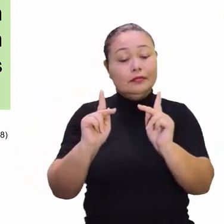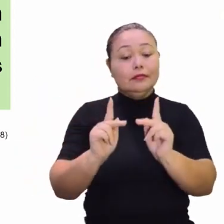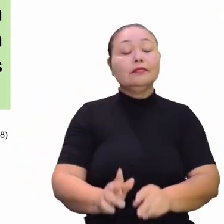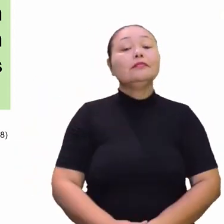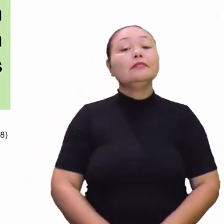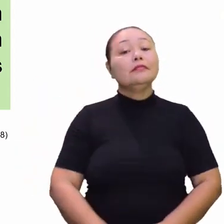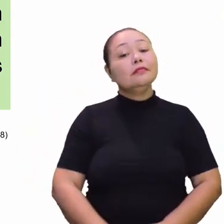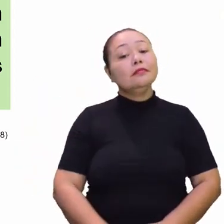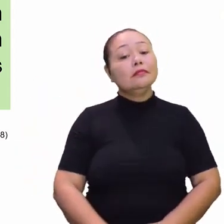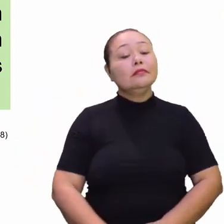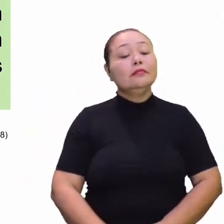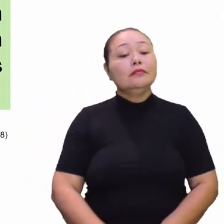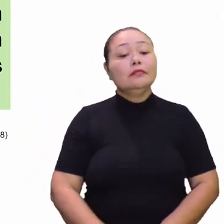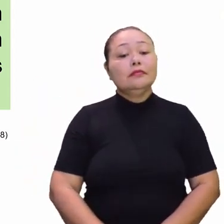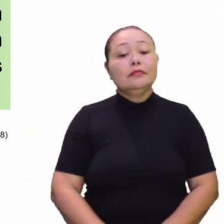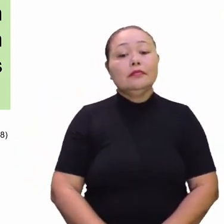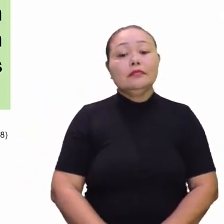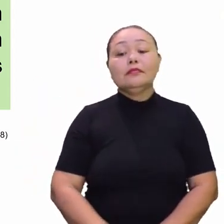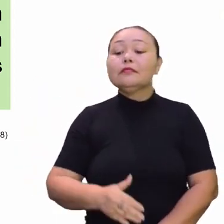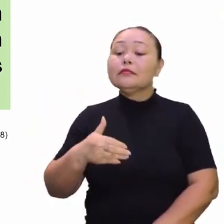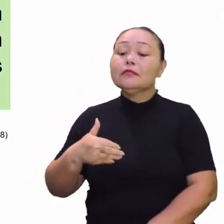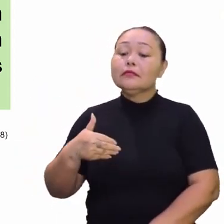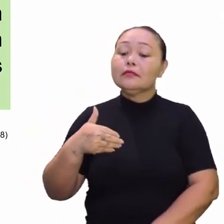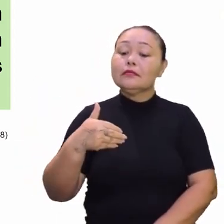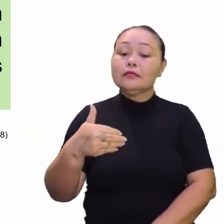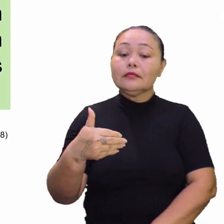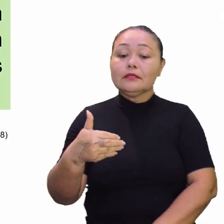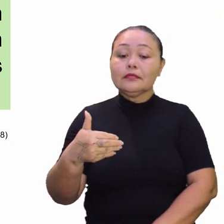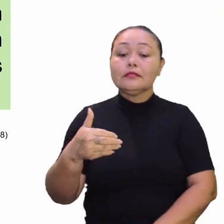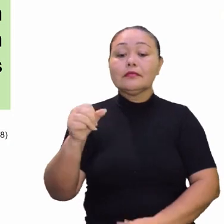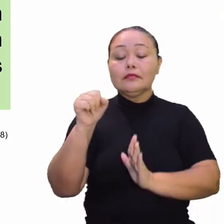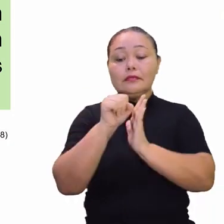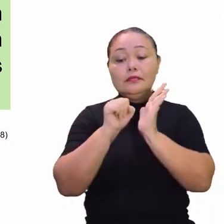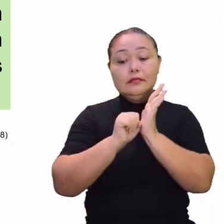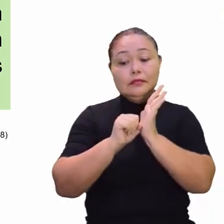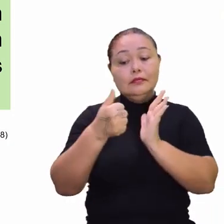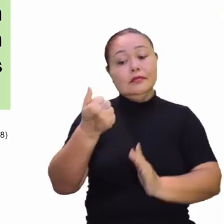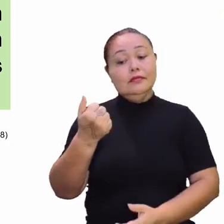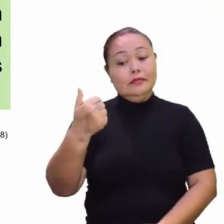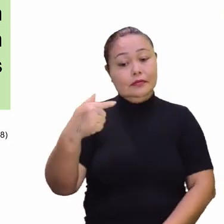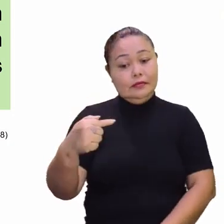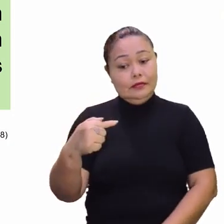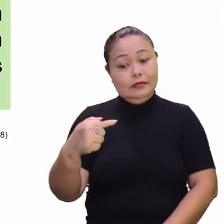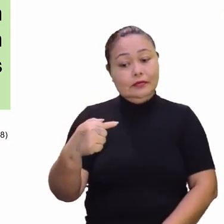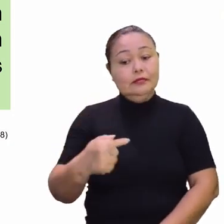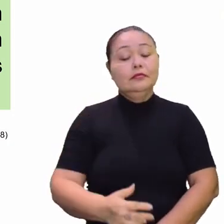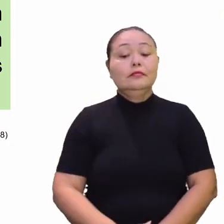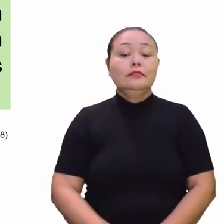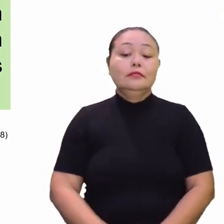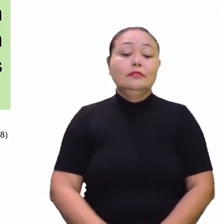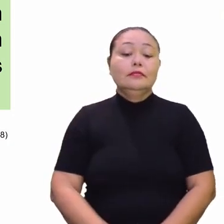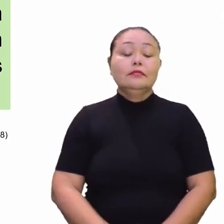Ok. A partir de quando? Século XVII.